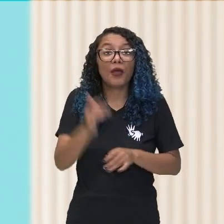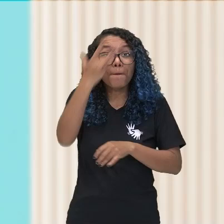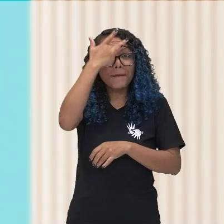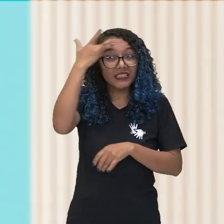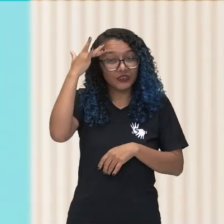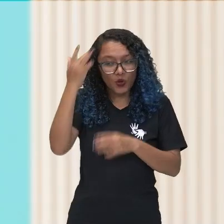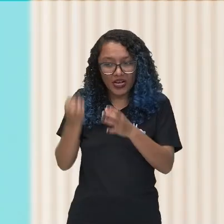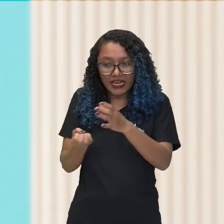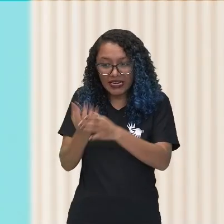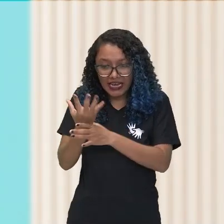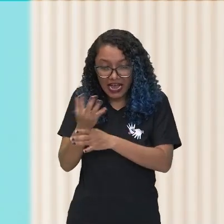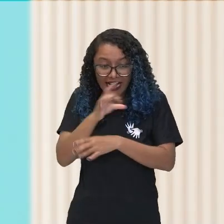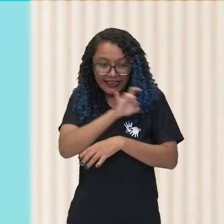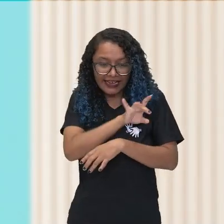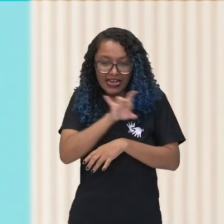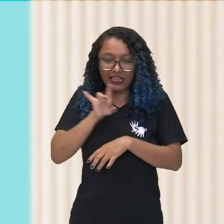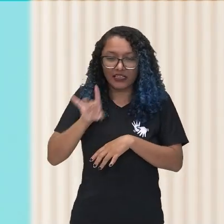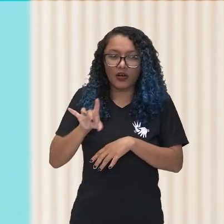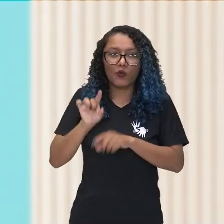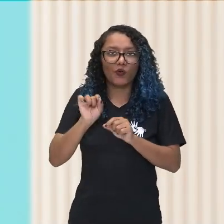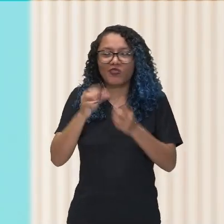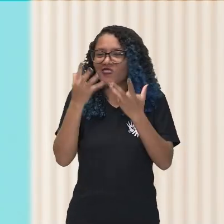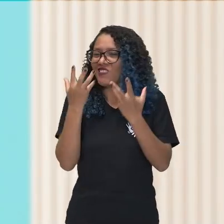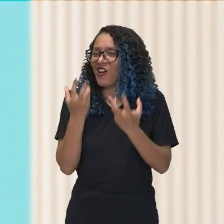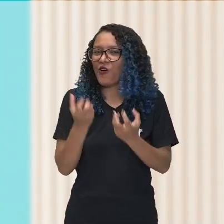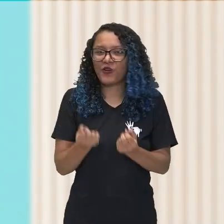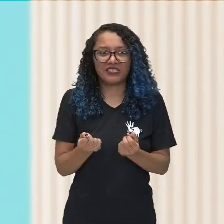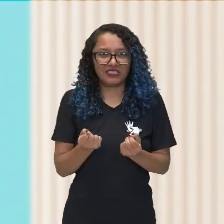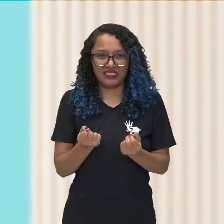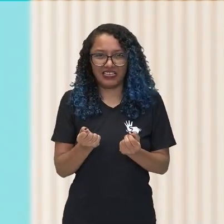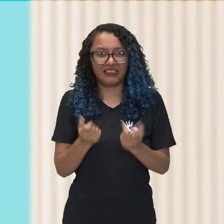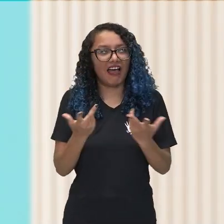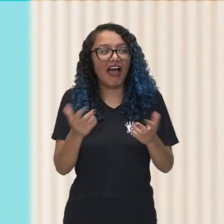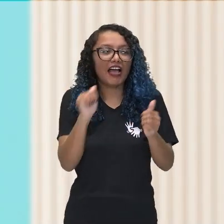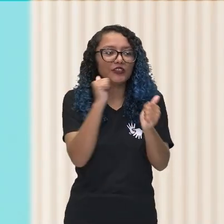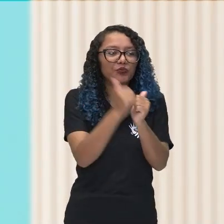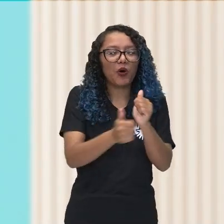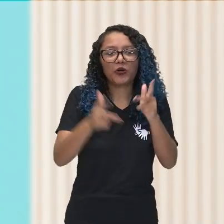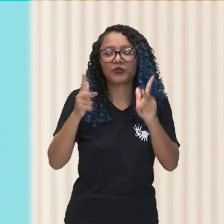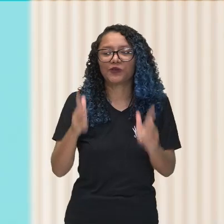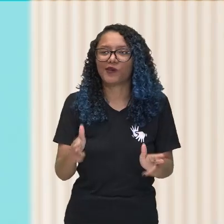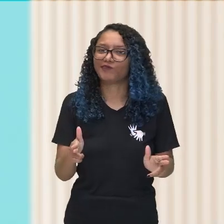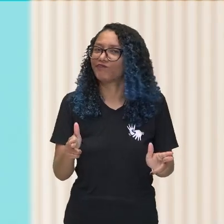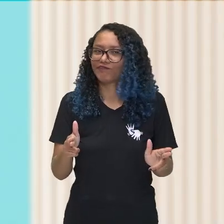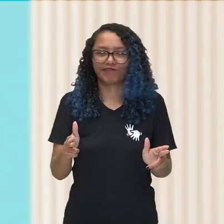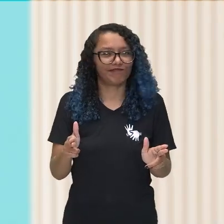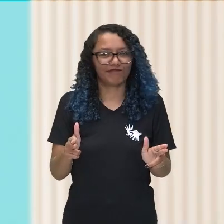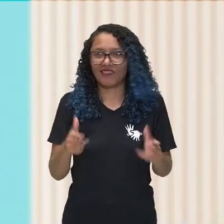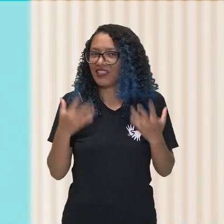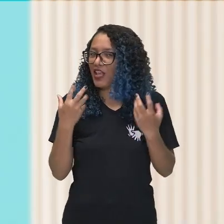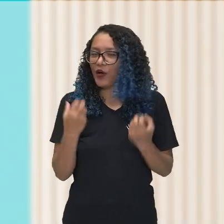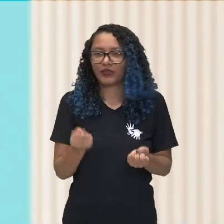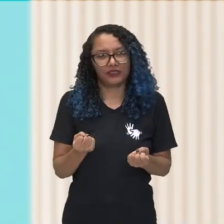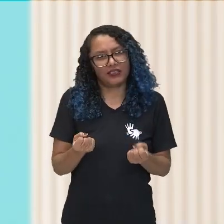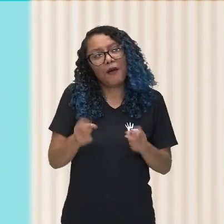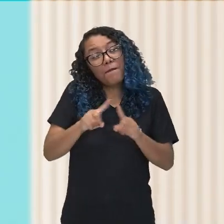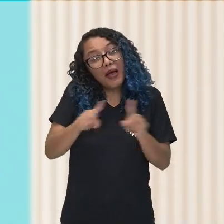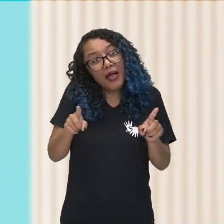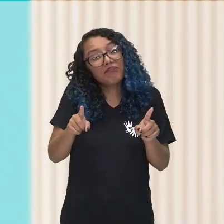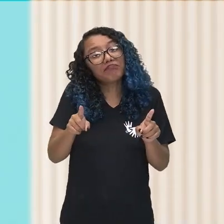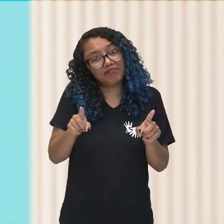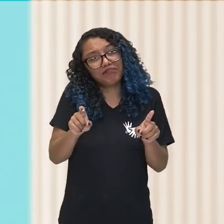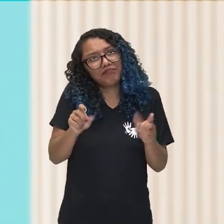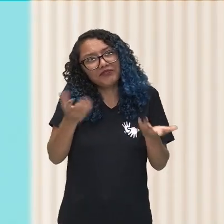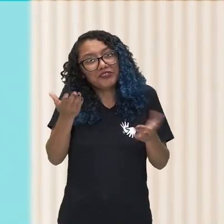fundadores de cada um dos tipos, eles não aceitam que se diga que seja a mesma coisa, embora na prática seja. A